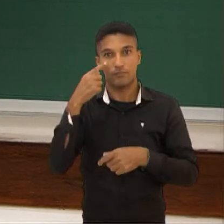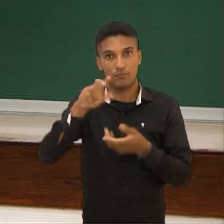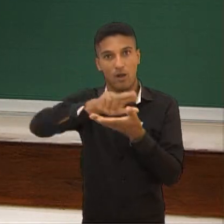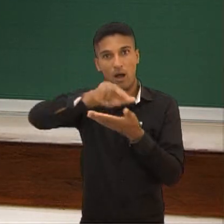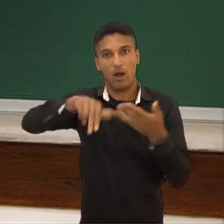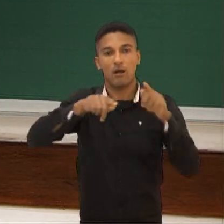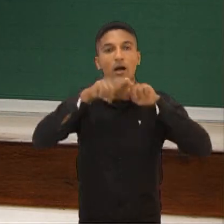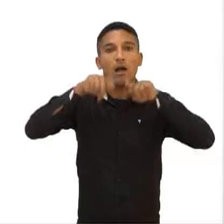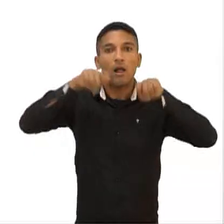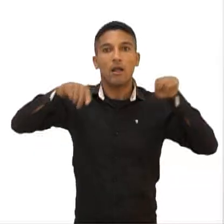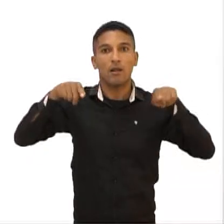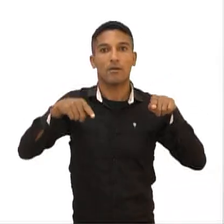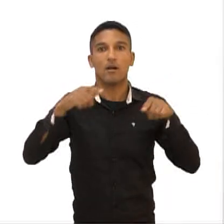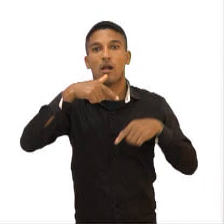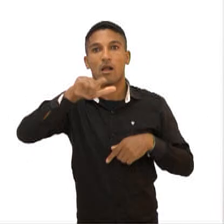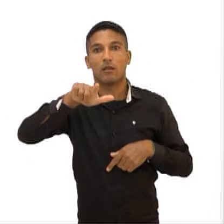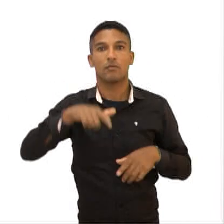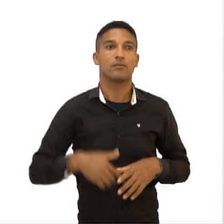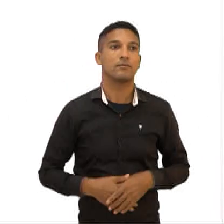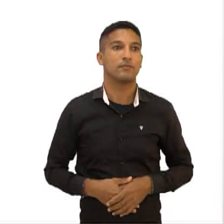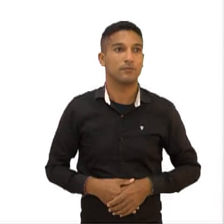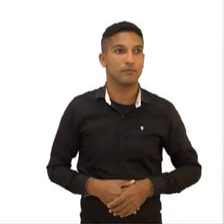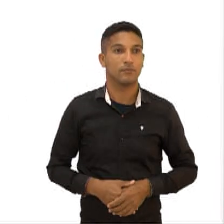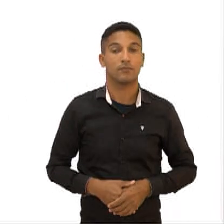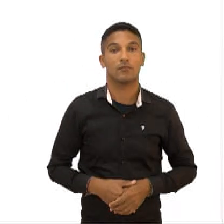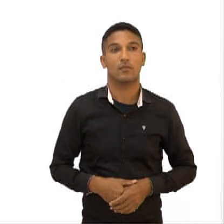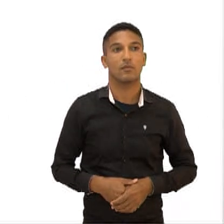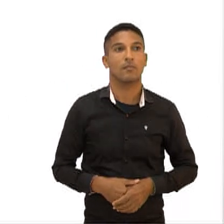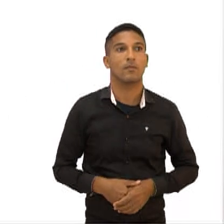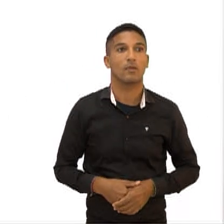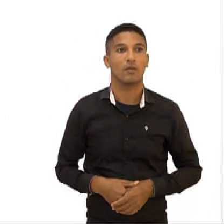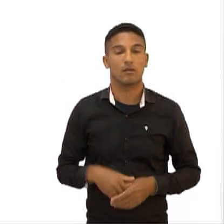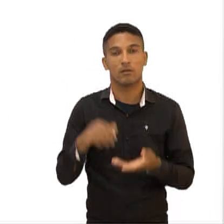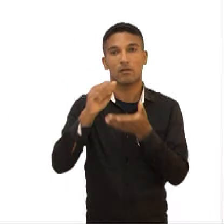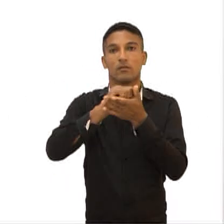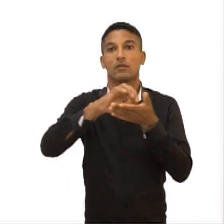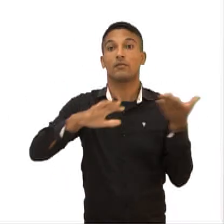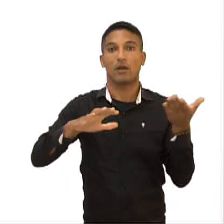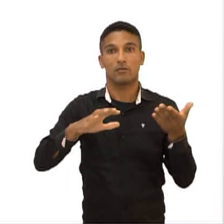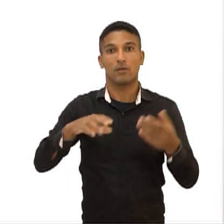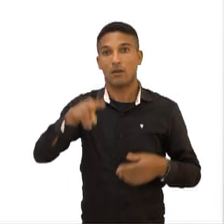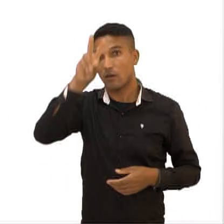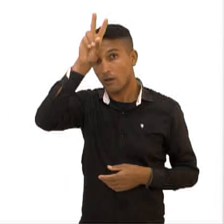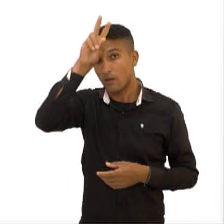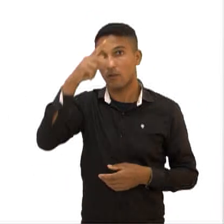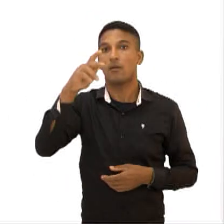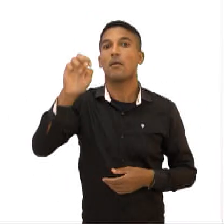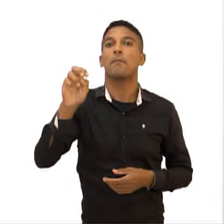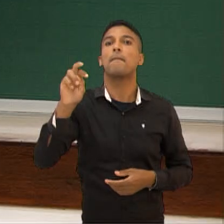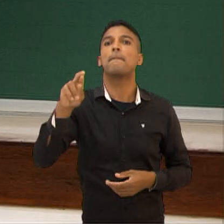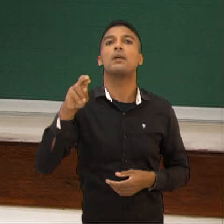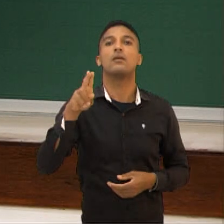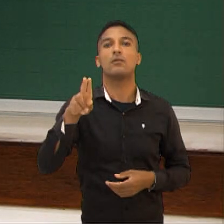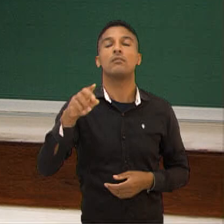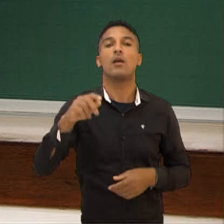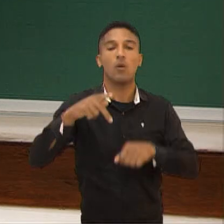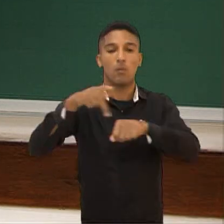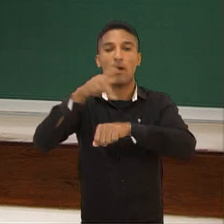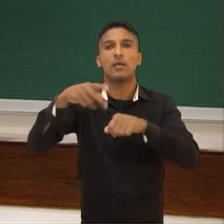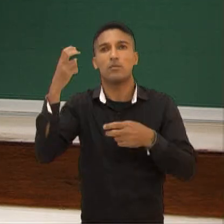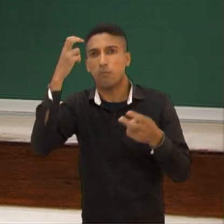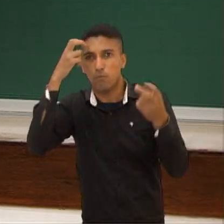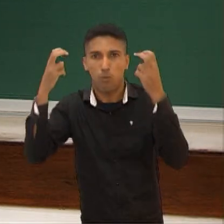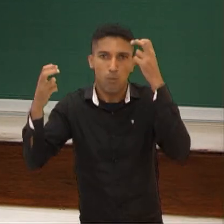nossa atividade, Peru é considerado um país multicultural, por quê? Então, por que ele é considerado um